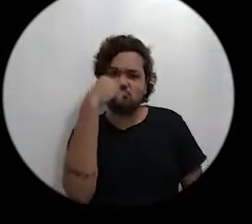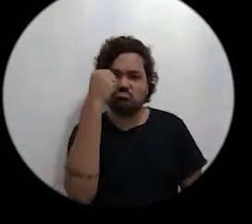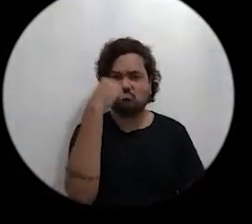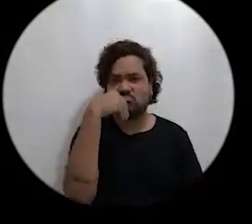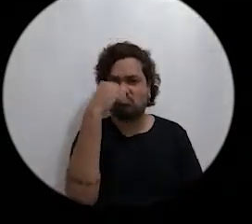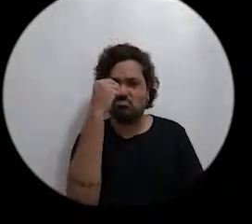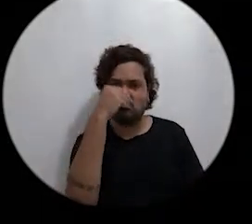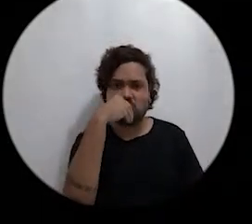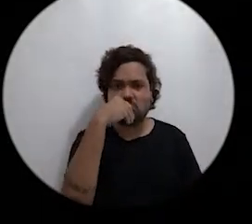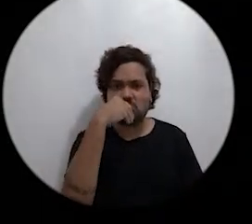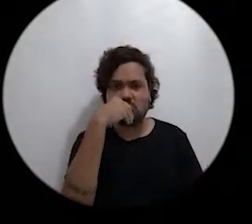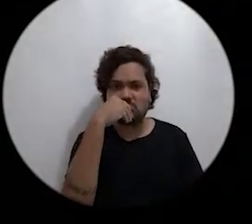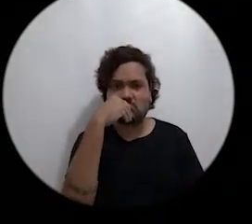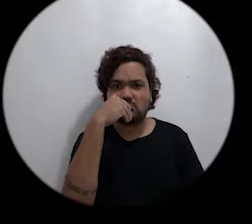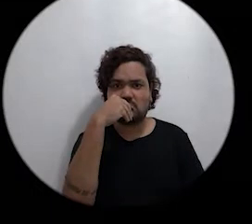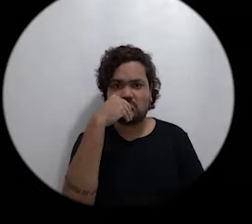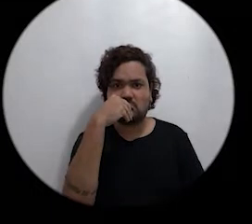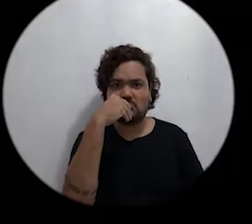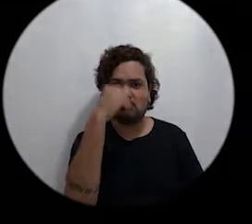enfraquecendo,